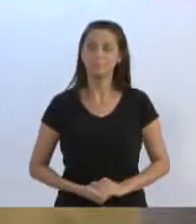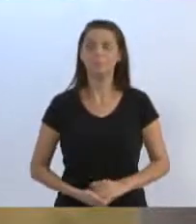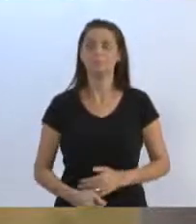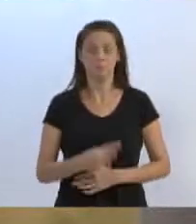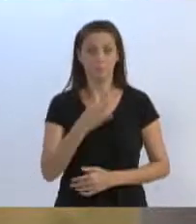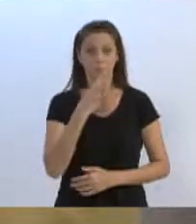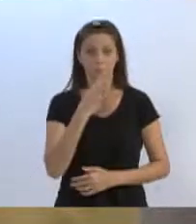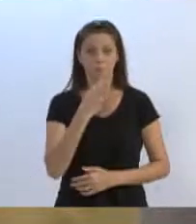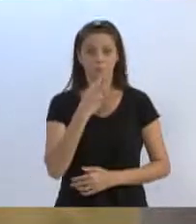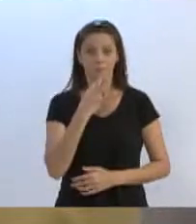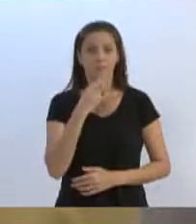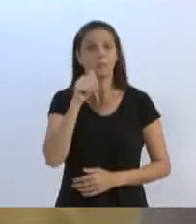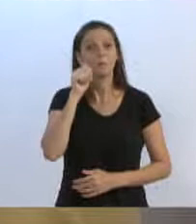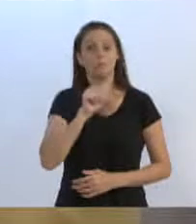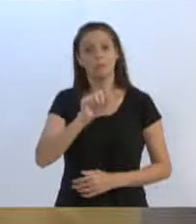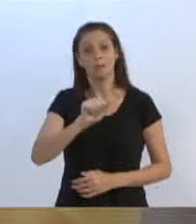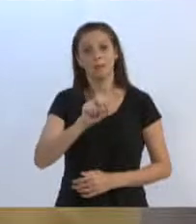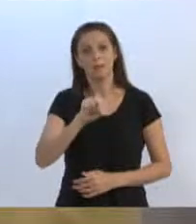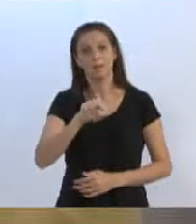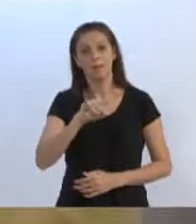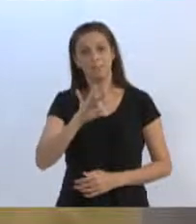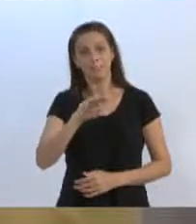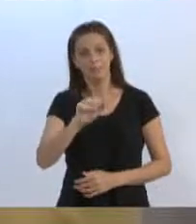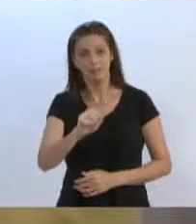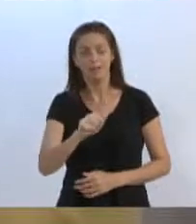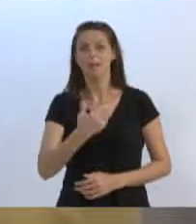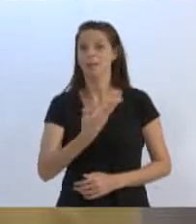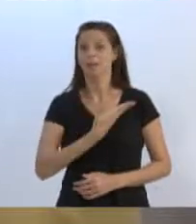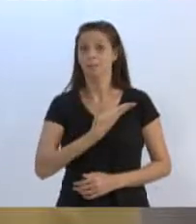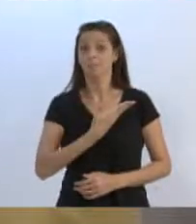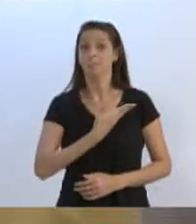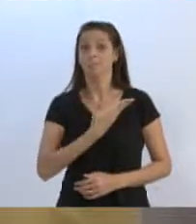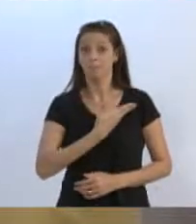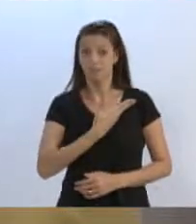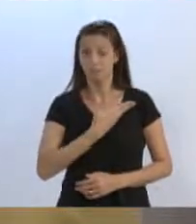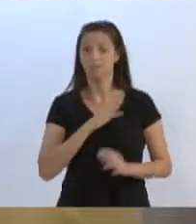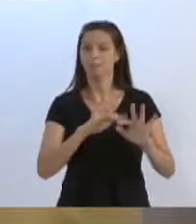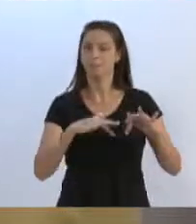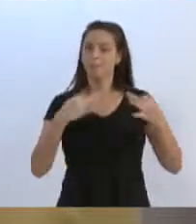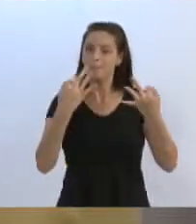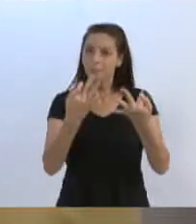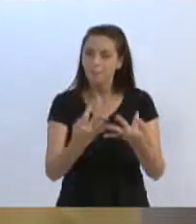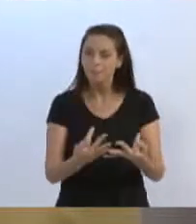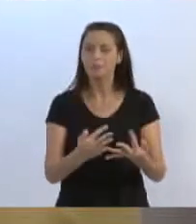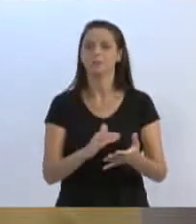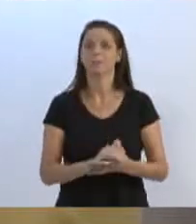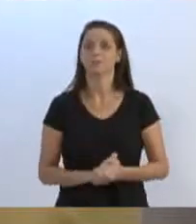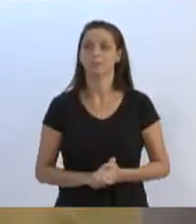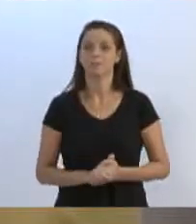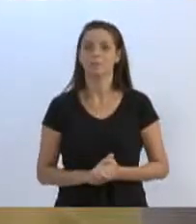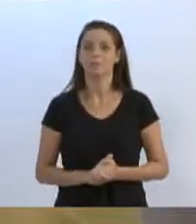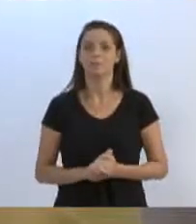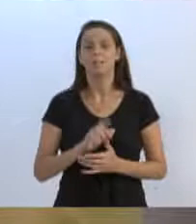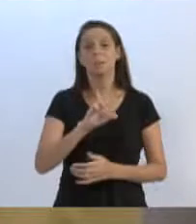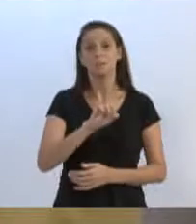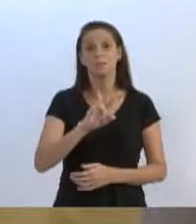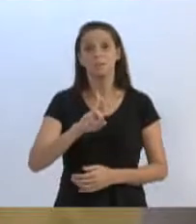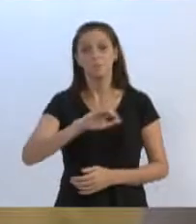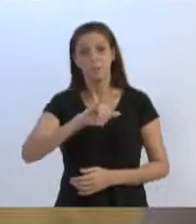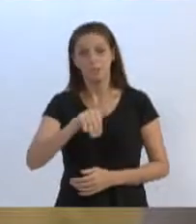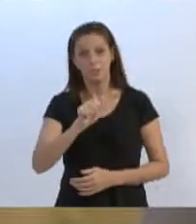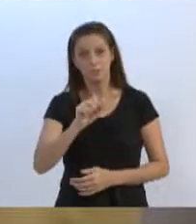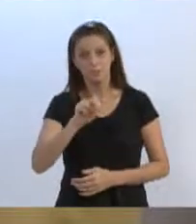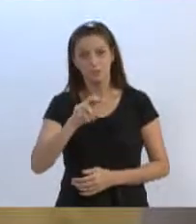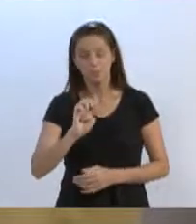exemplo a dona anita é muito amiga da família e da amiga da doutora jane nós